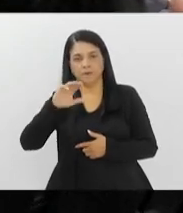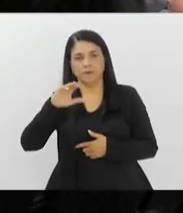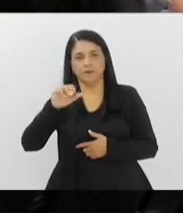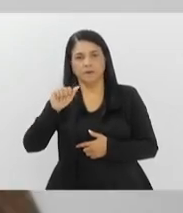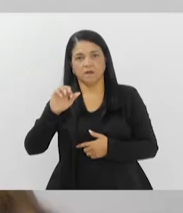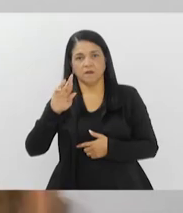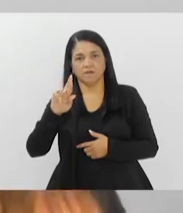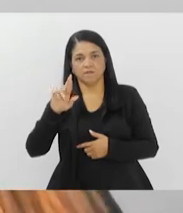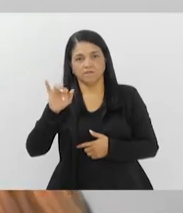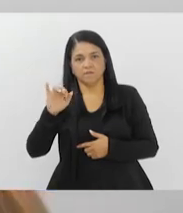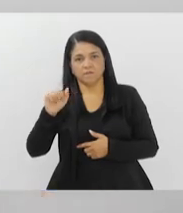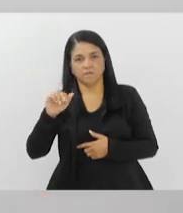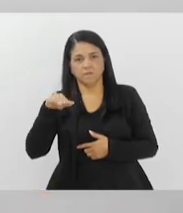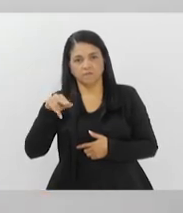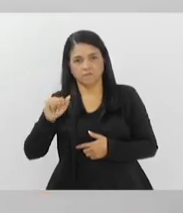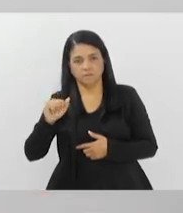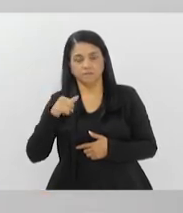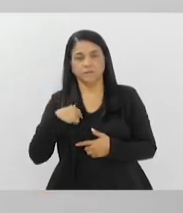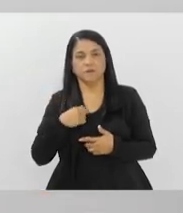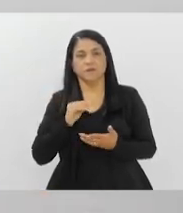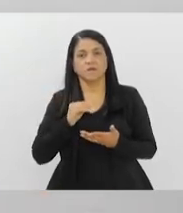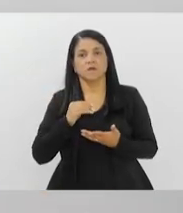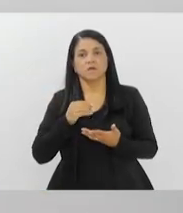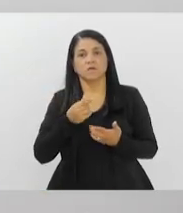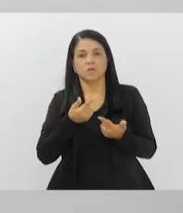Os demais ainda não se encontram